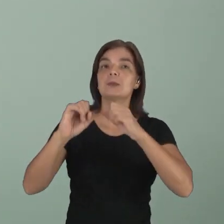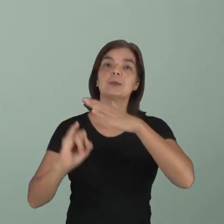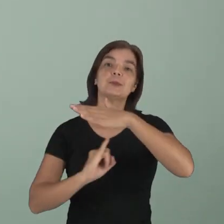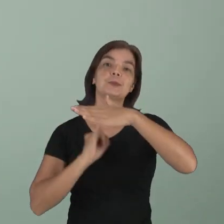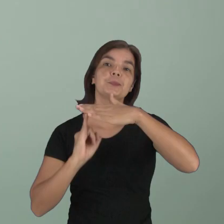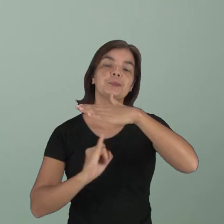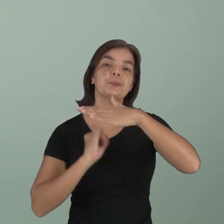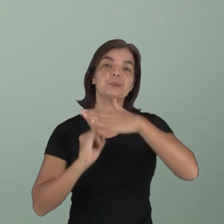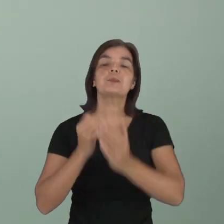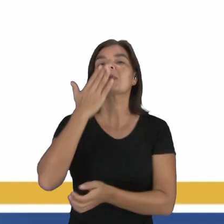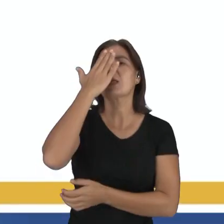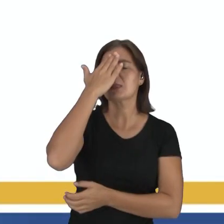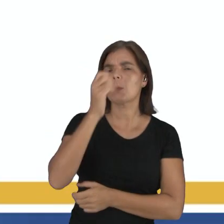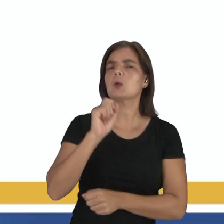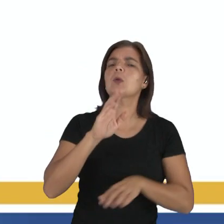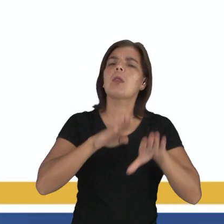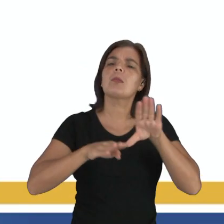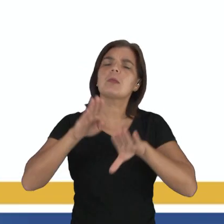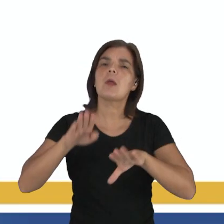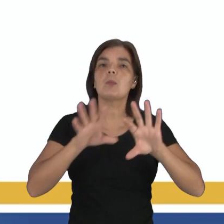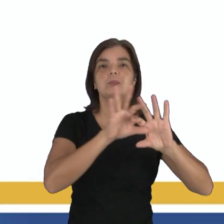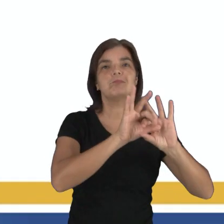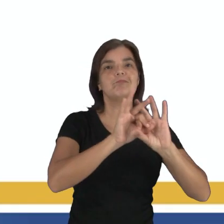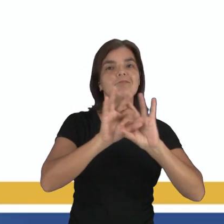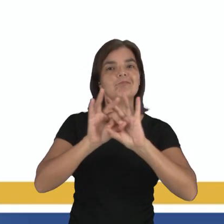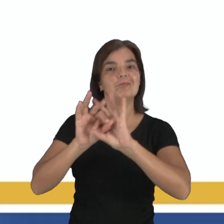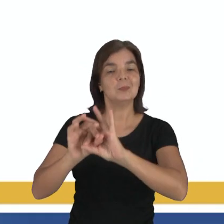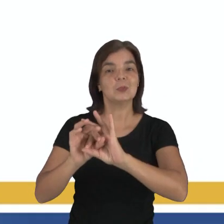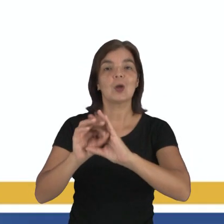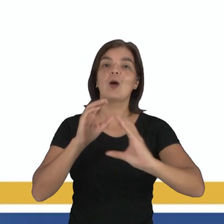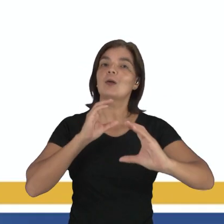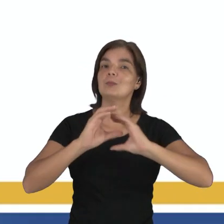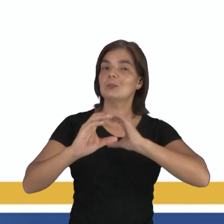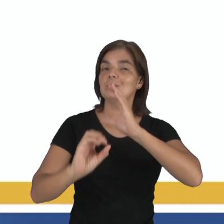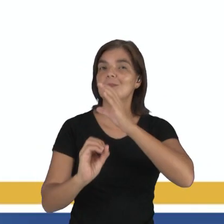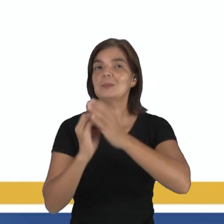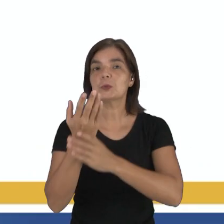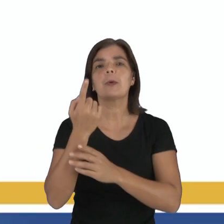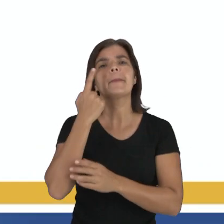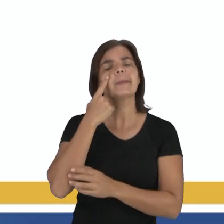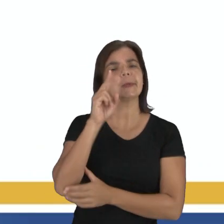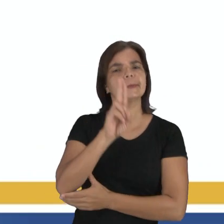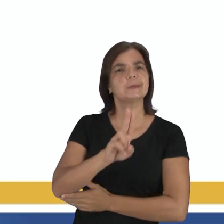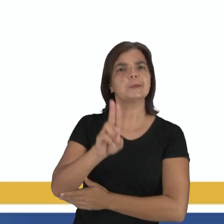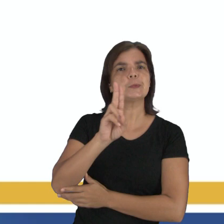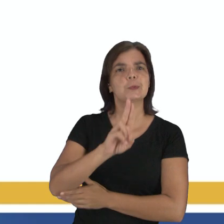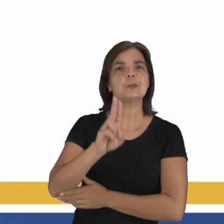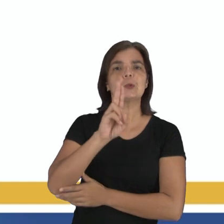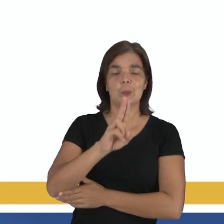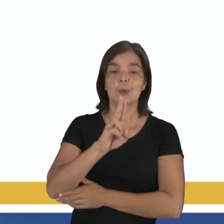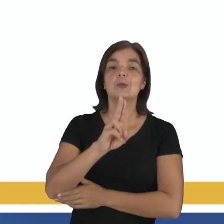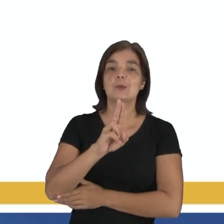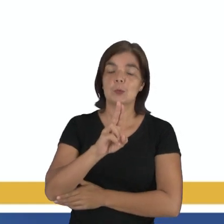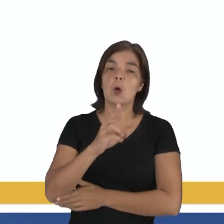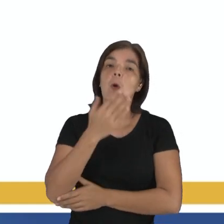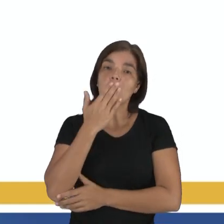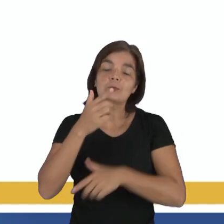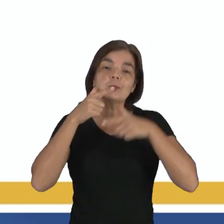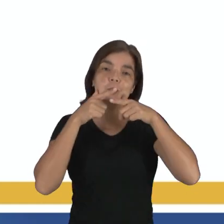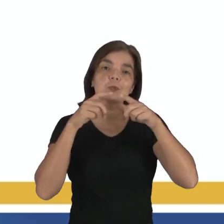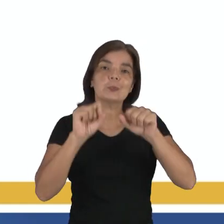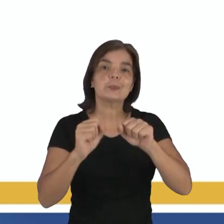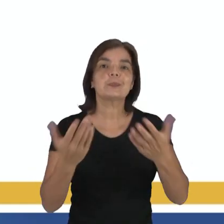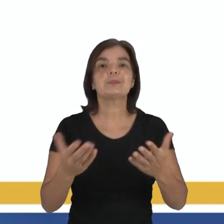informal. Sabemos que, dependendo do contexto em que ocorre a comunicação, podemos utilizar um determinado tipo